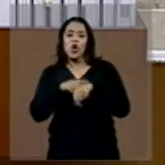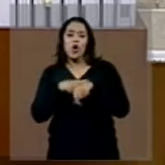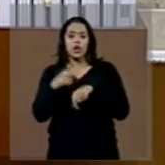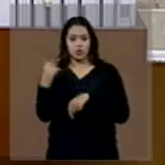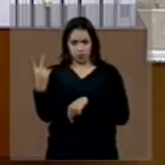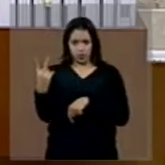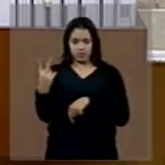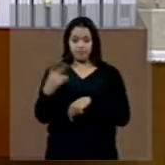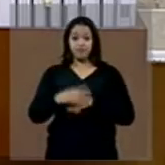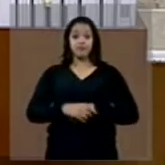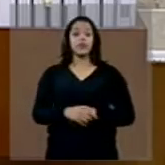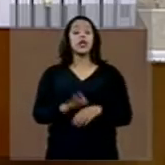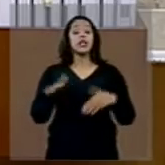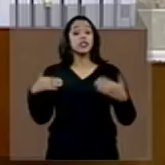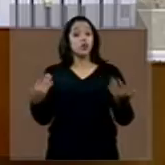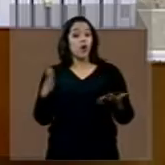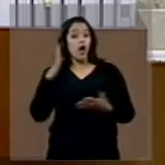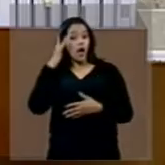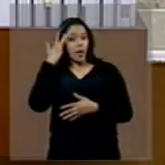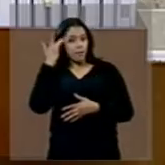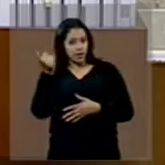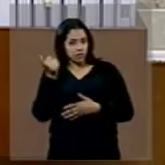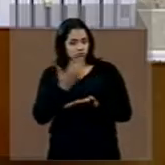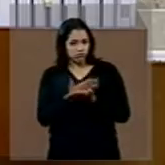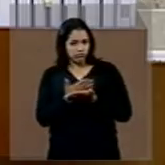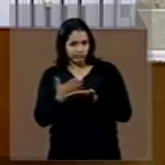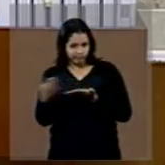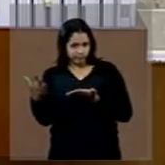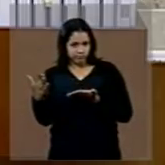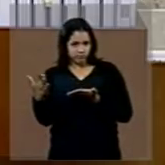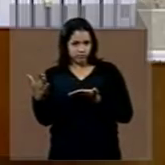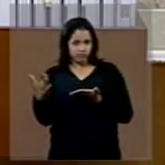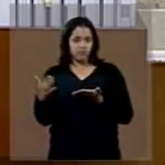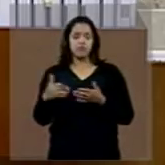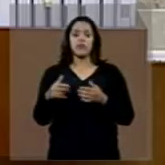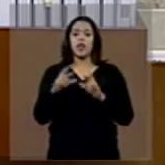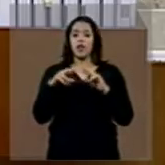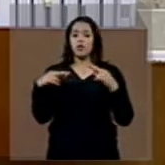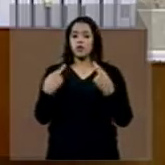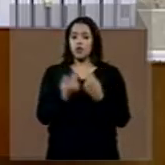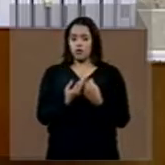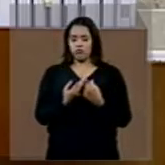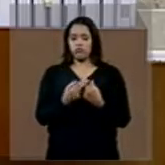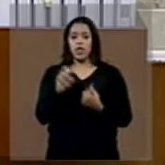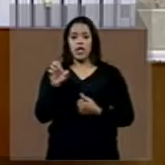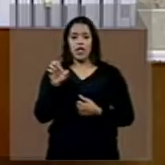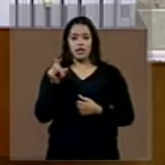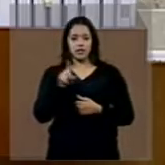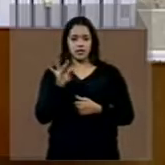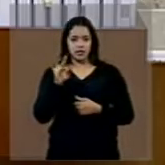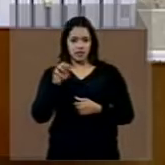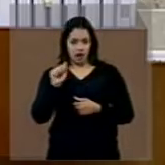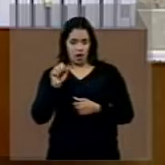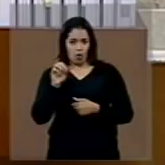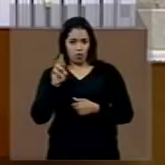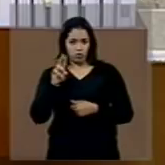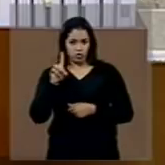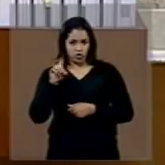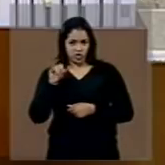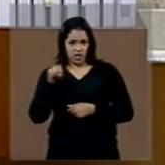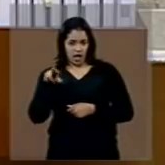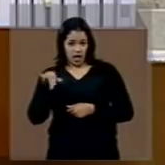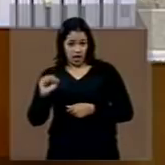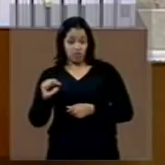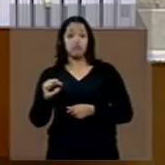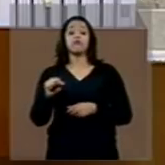horas. Então amanhã nós iniciaremos a sessão extraordinária jurisdicional após o encerramento da